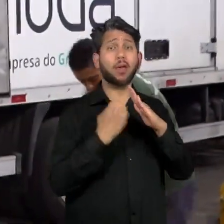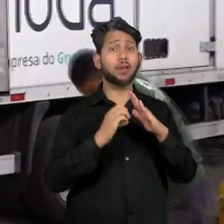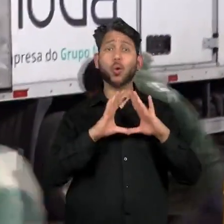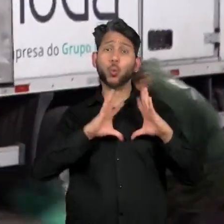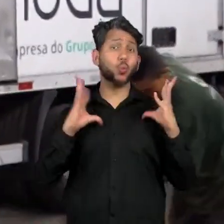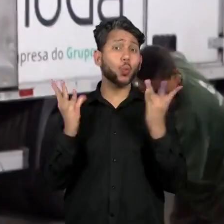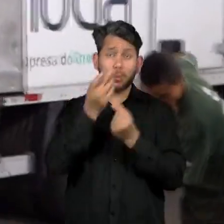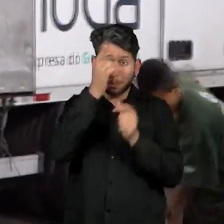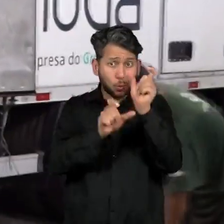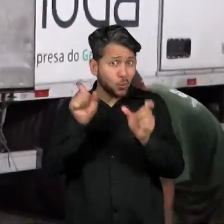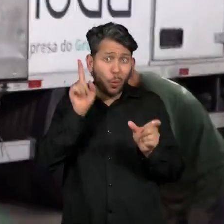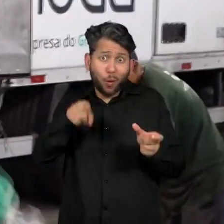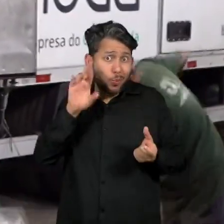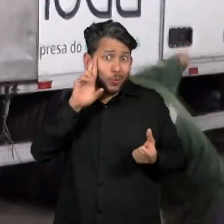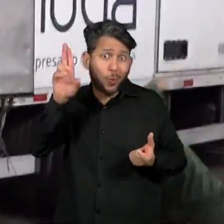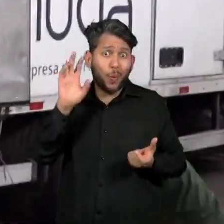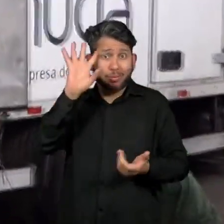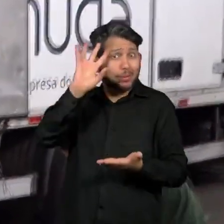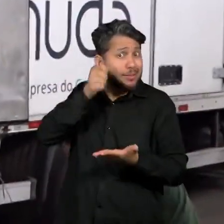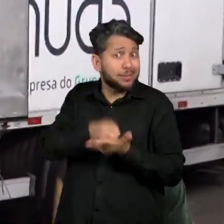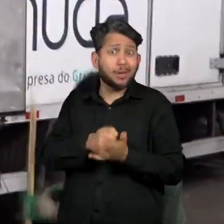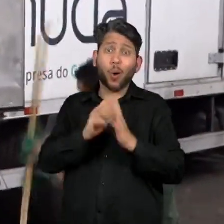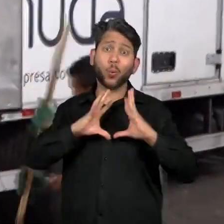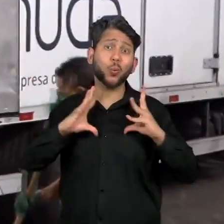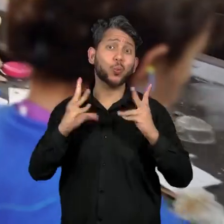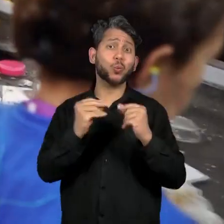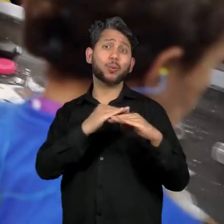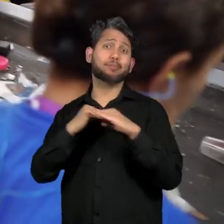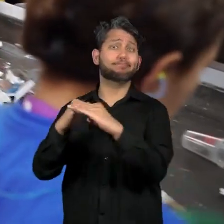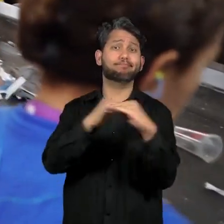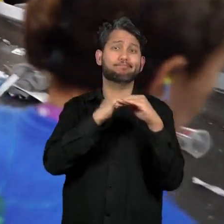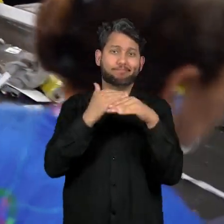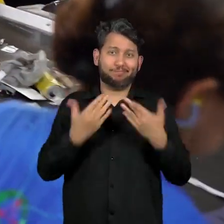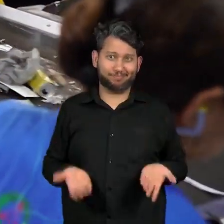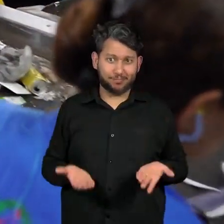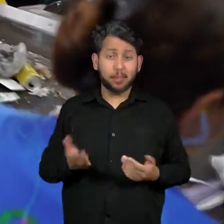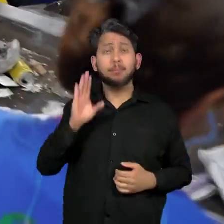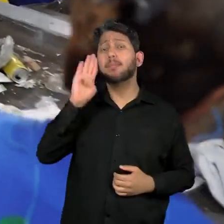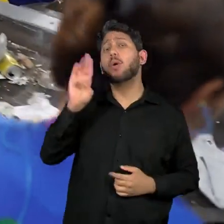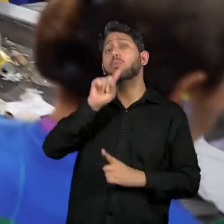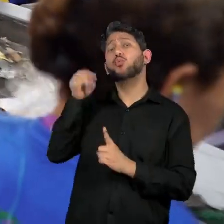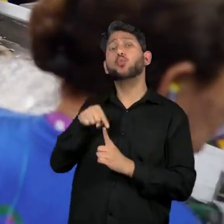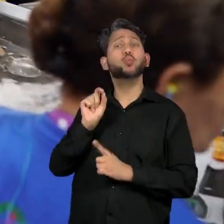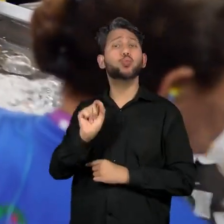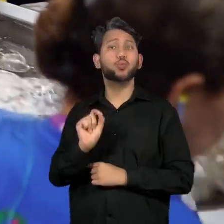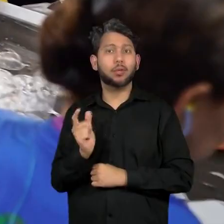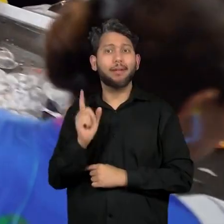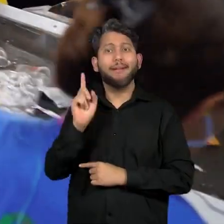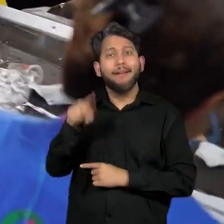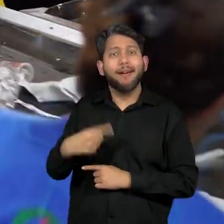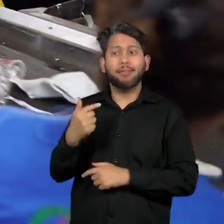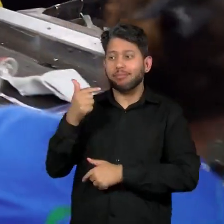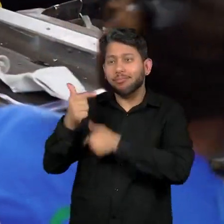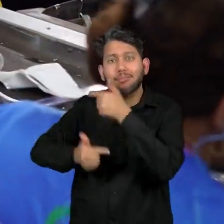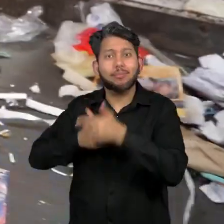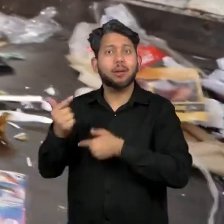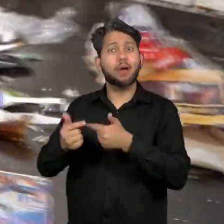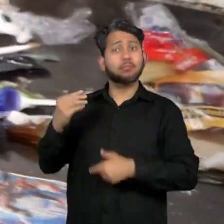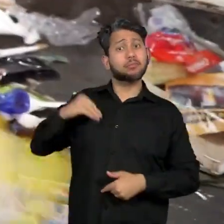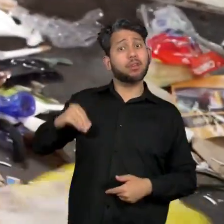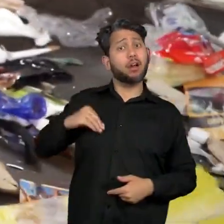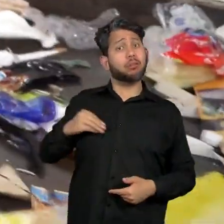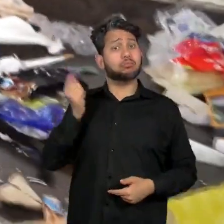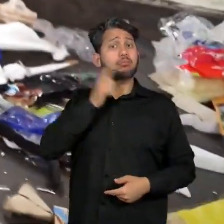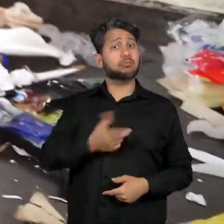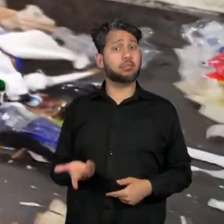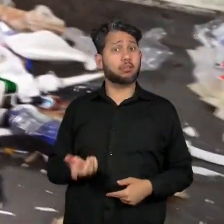donos, onde todos decidem o futuro da sua empresa. O principal objetivo da cooperativa é gerar emprego e renda. A Cooper Capes